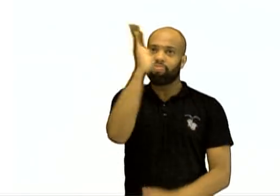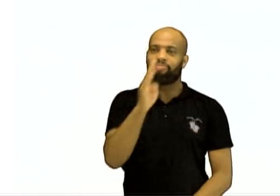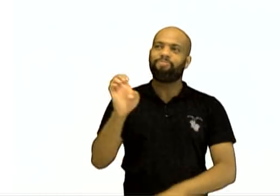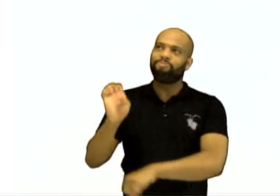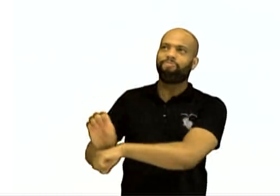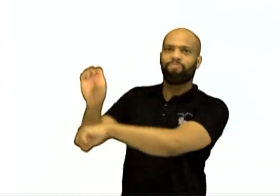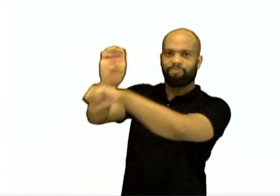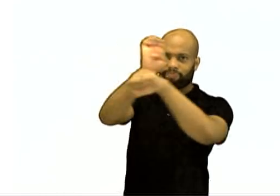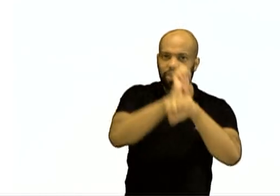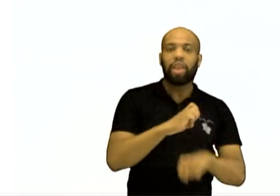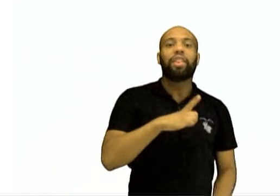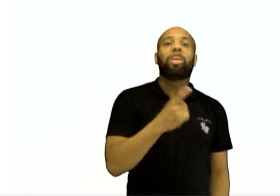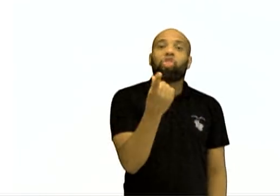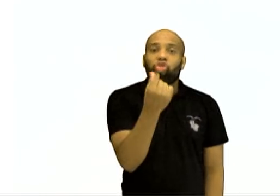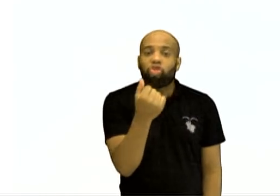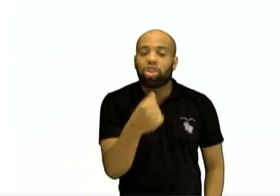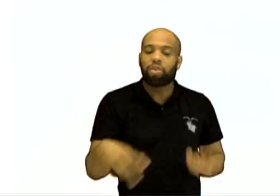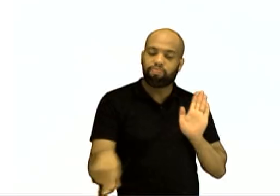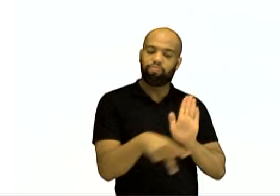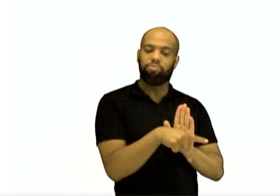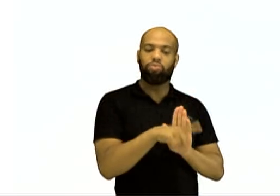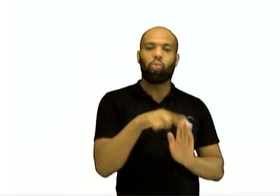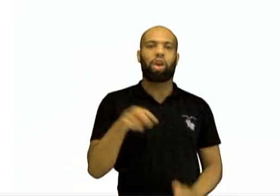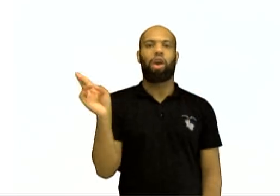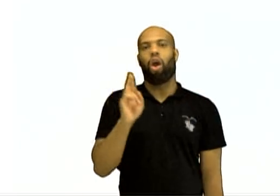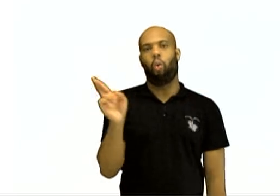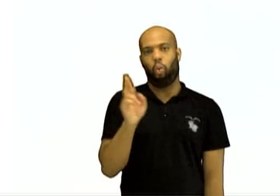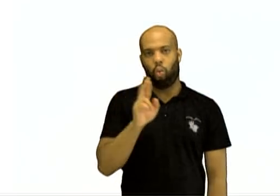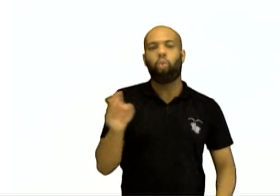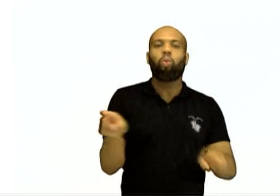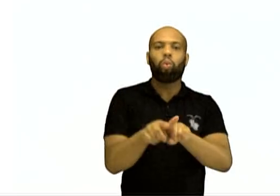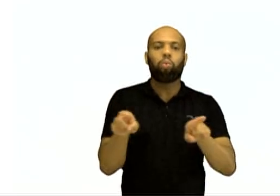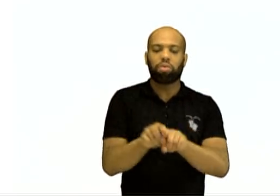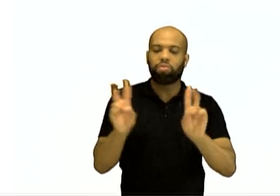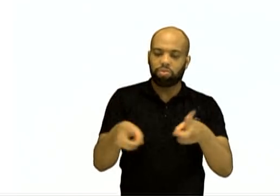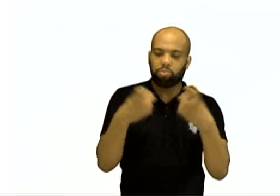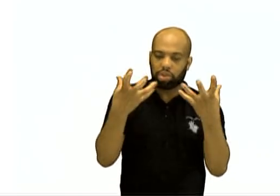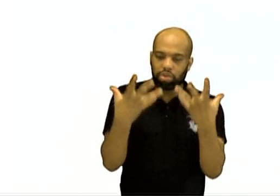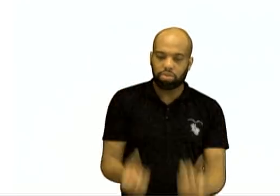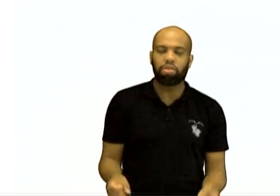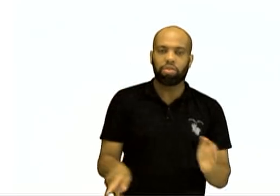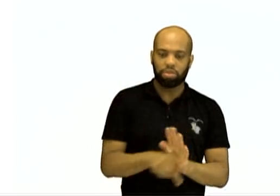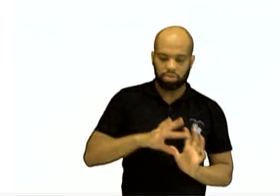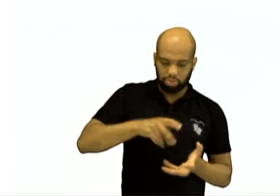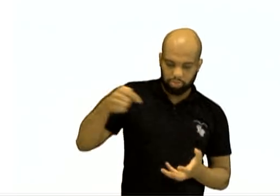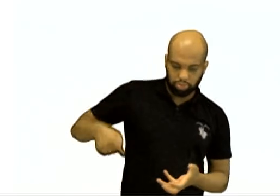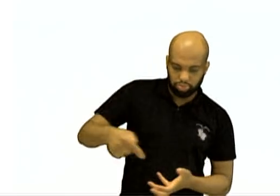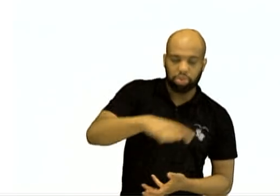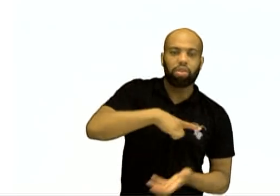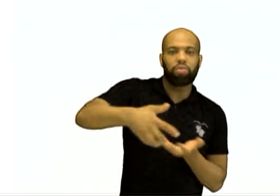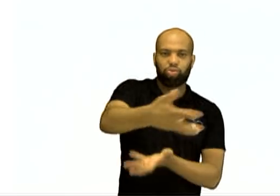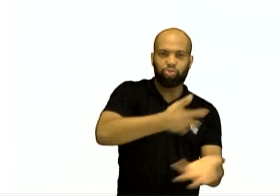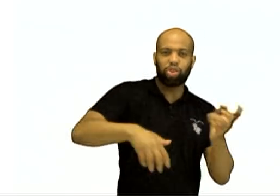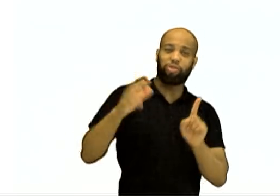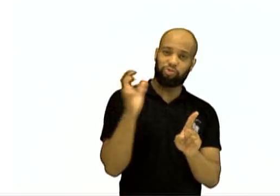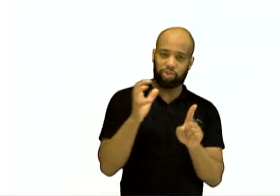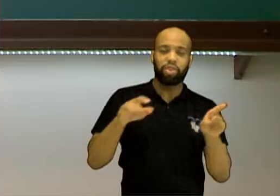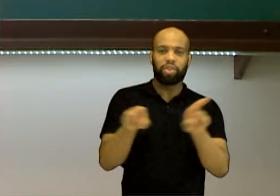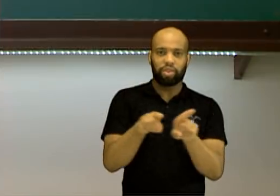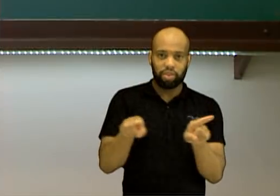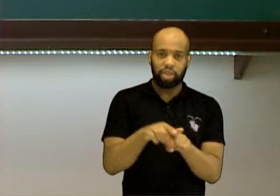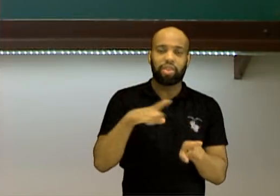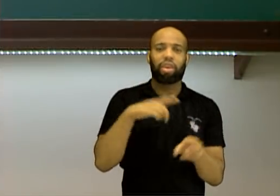temos moeda própria, nós temos o real, temos reconhecimento internacional, atuamos no cenário mundial,